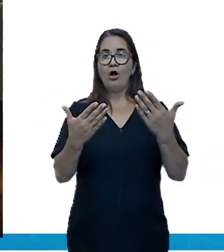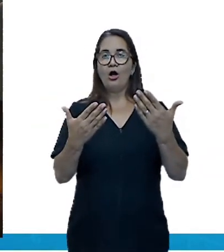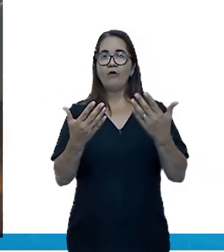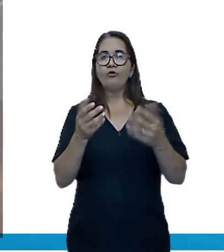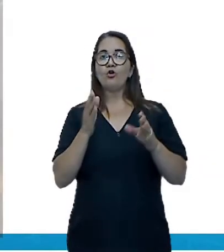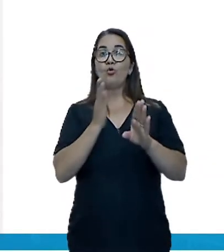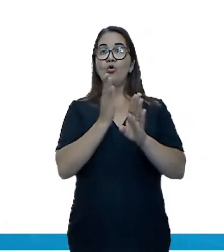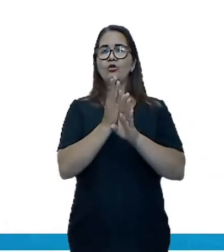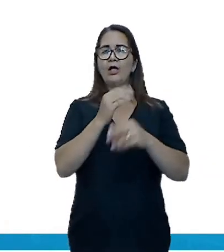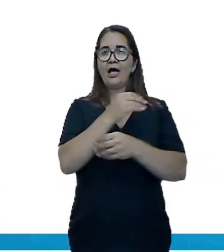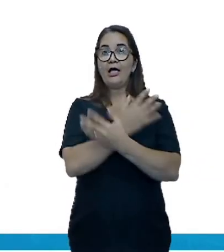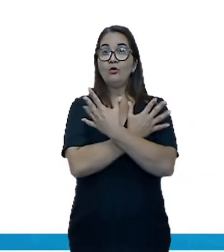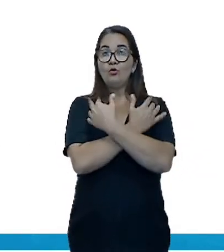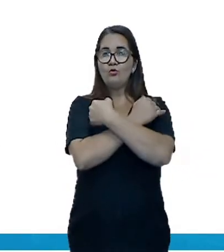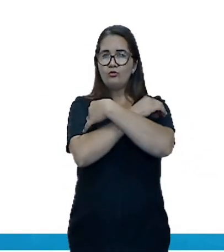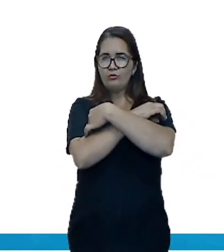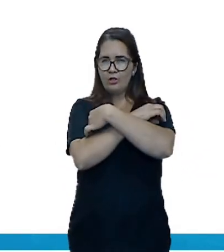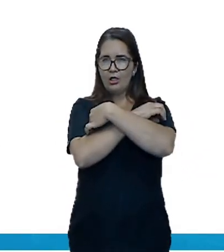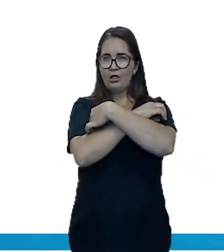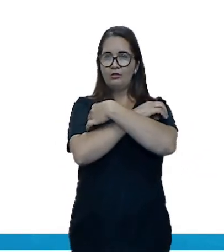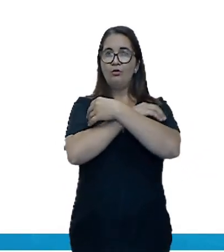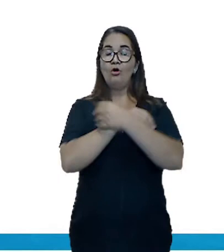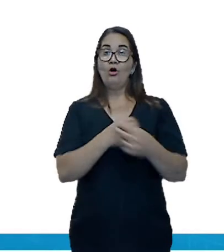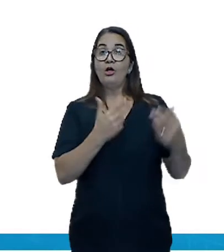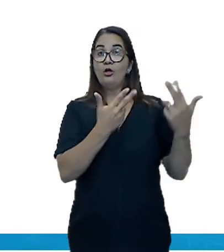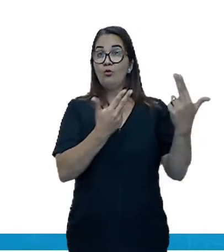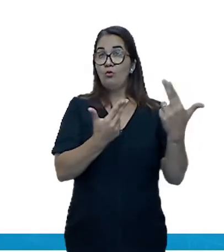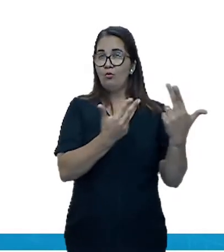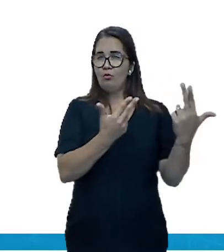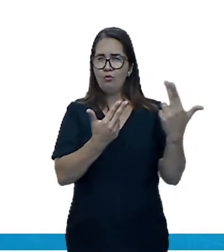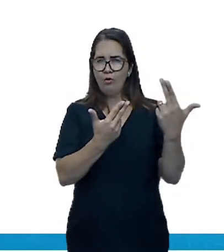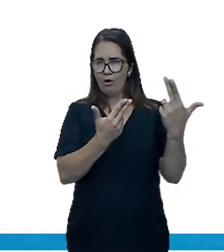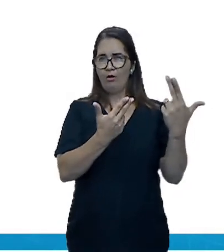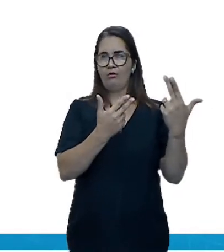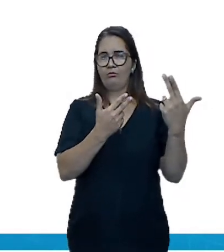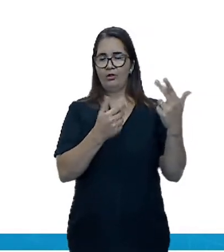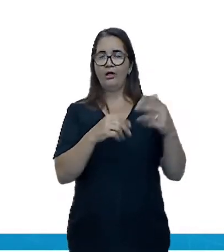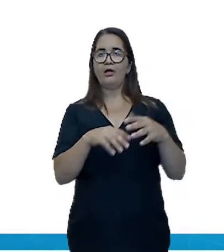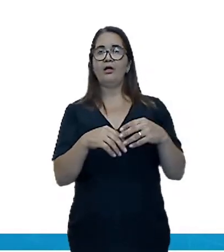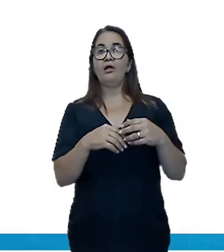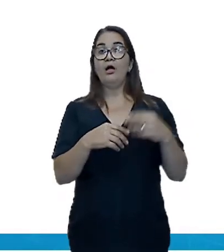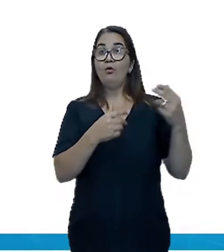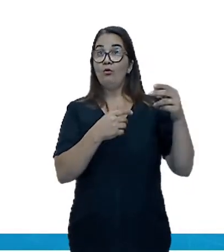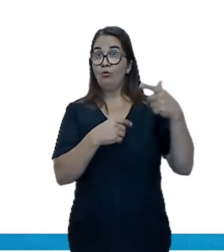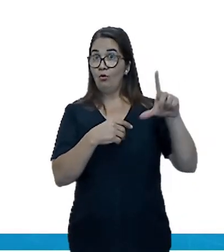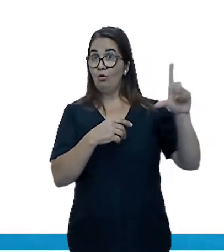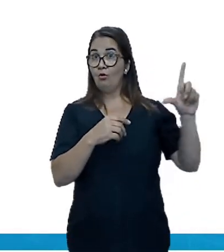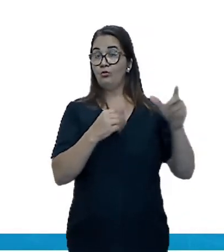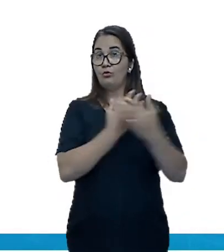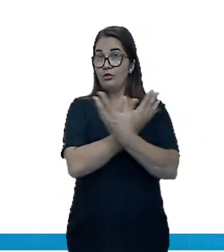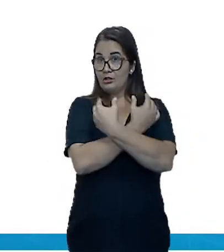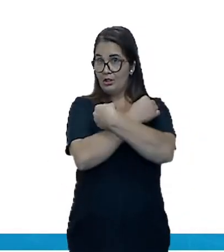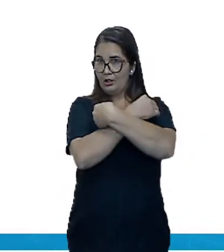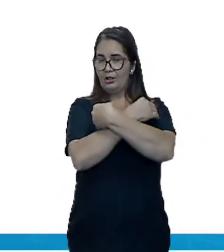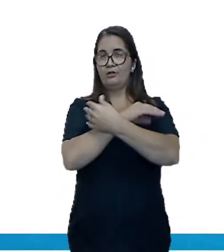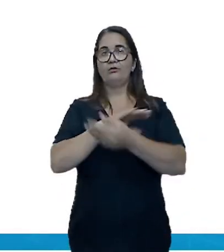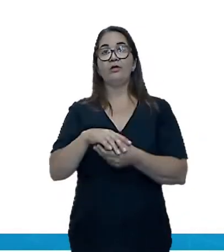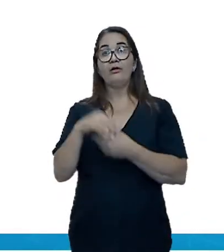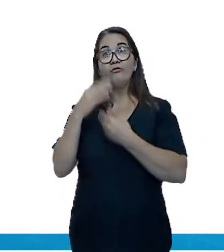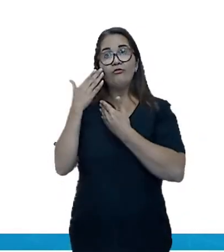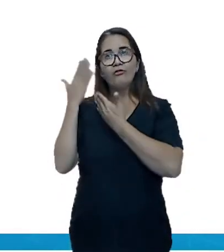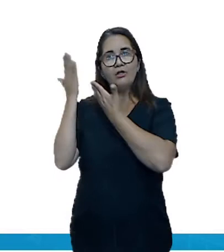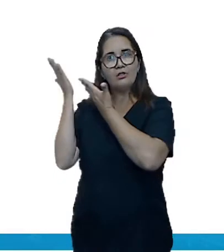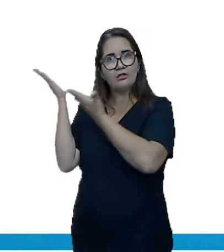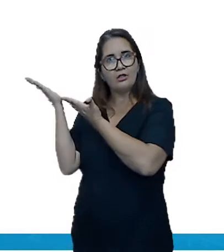foi batizado de Kadanumu. O esqueleto teria cerca de 3,6 milhões de